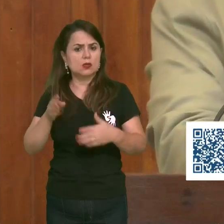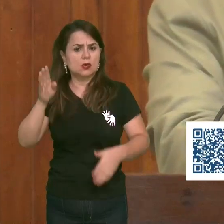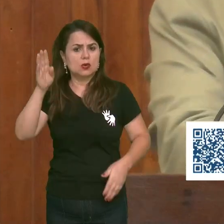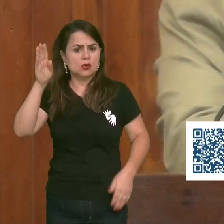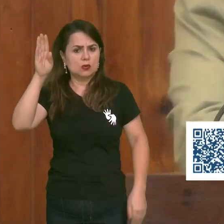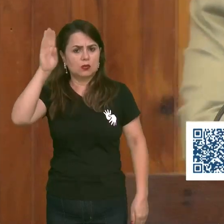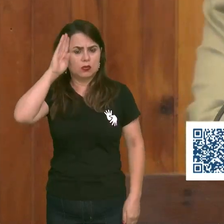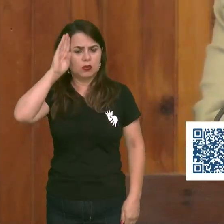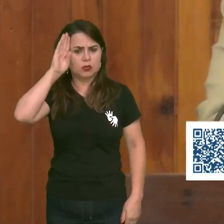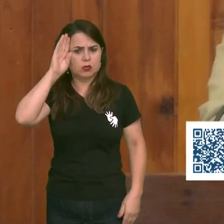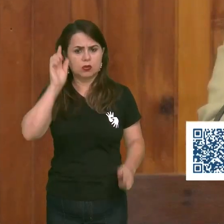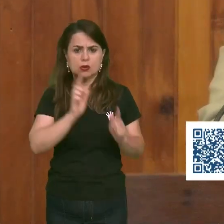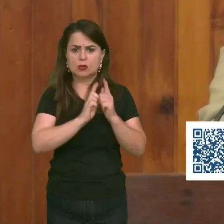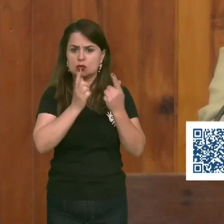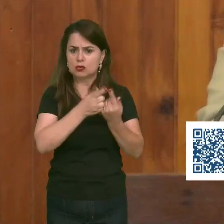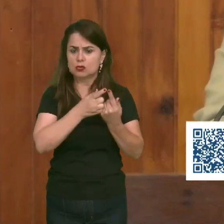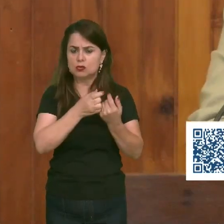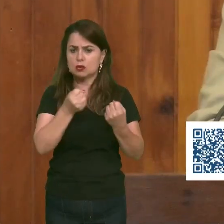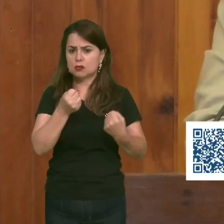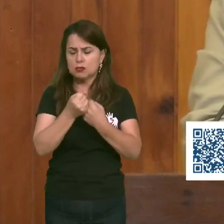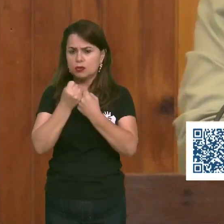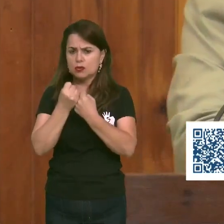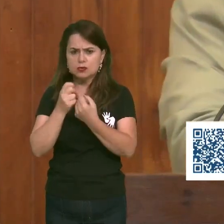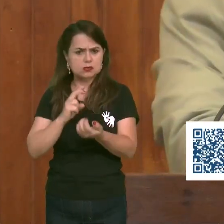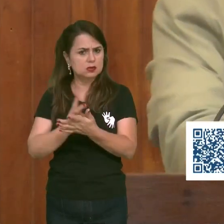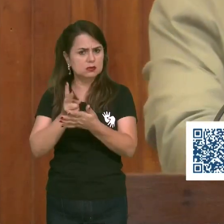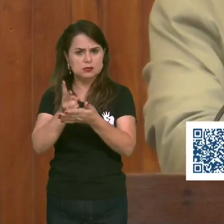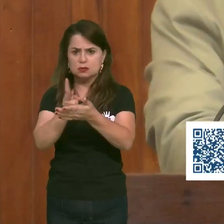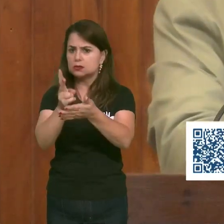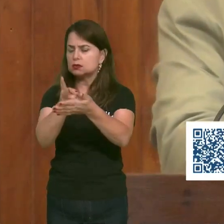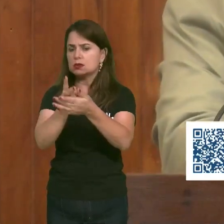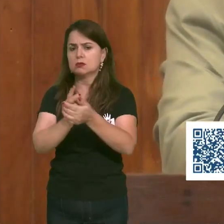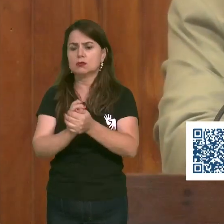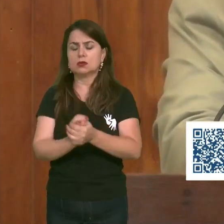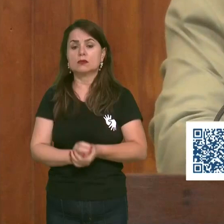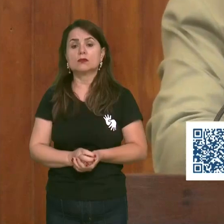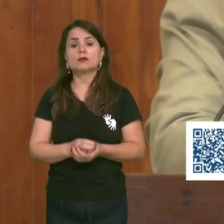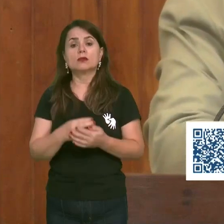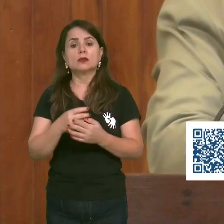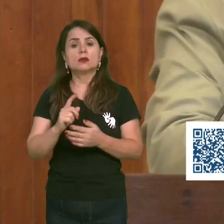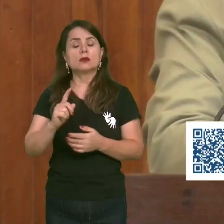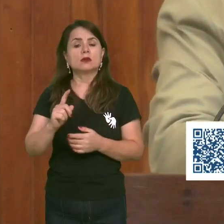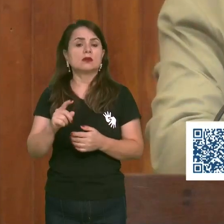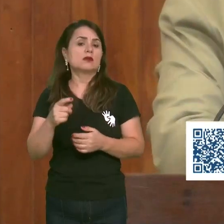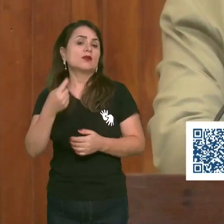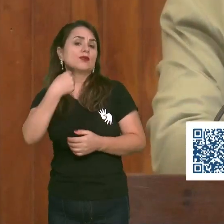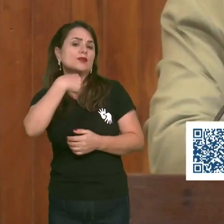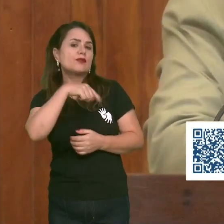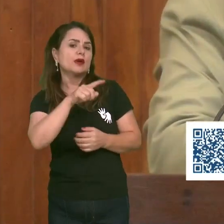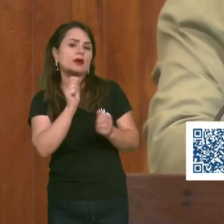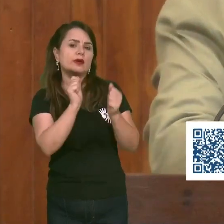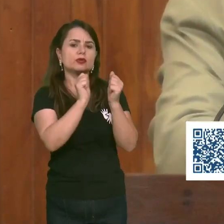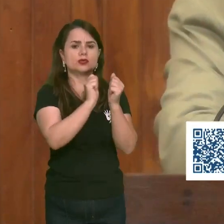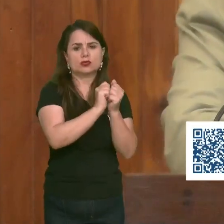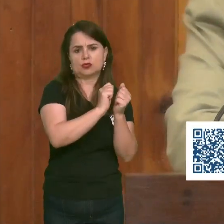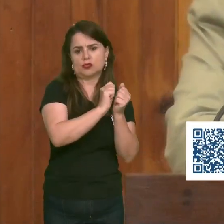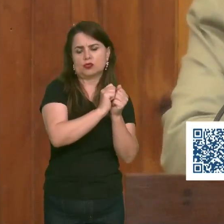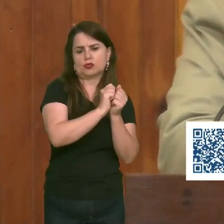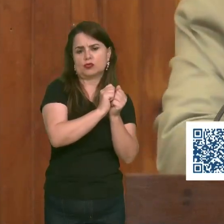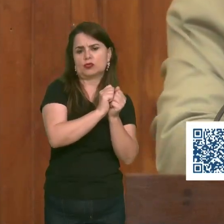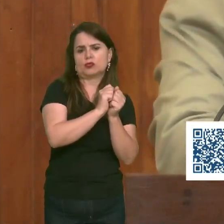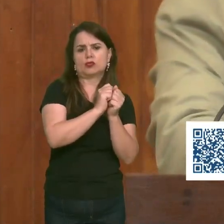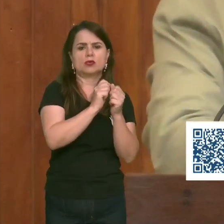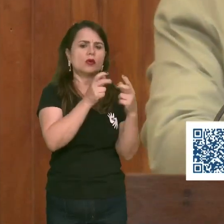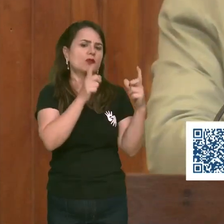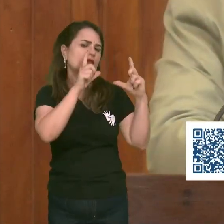E aí comprei muito bem lembrado o trabalhador fefim vão lá depois tira uma foto com os agasalhos arrecadados com os